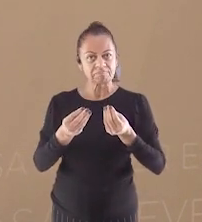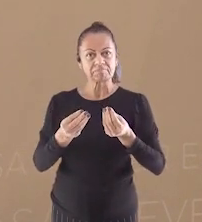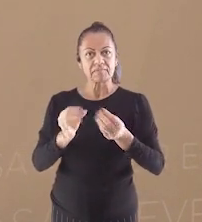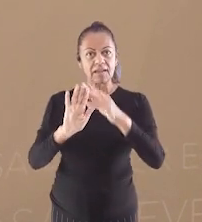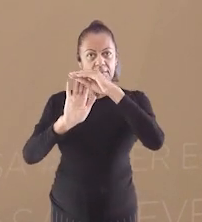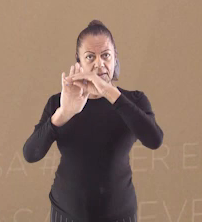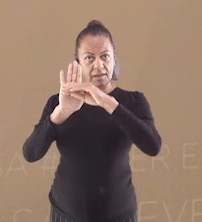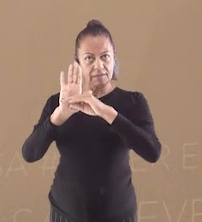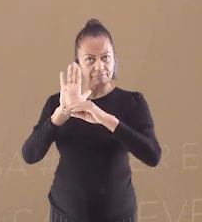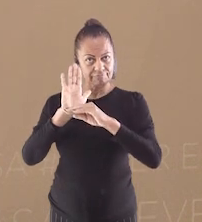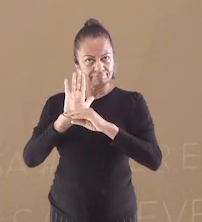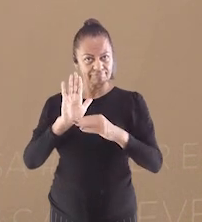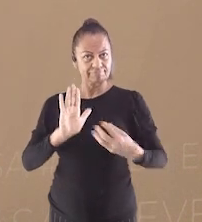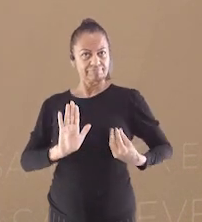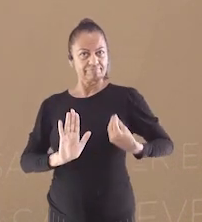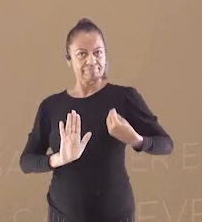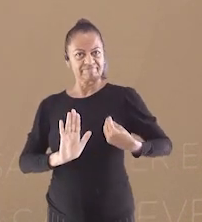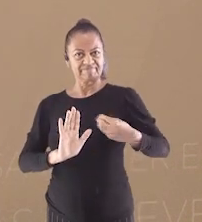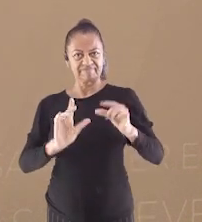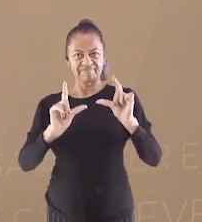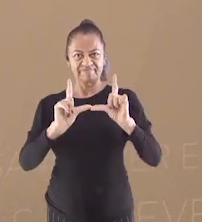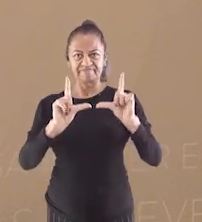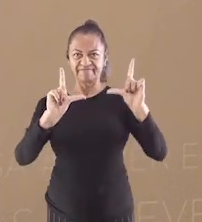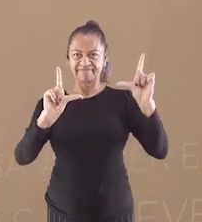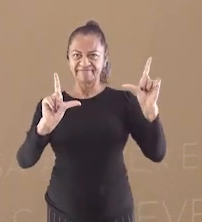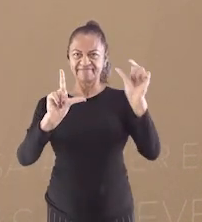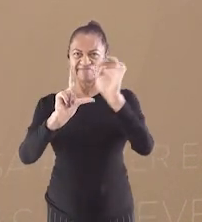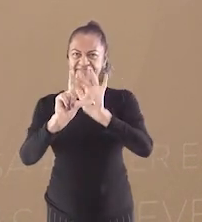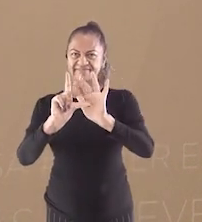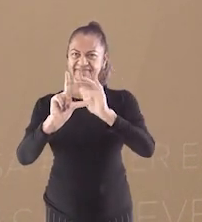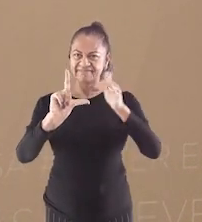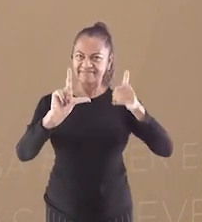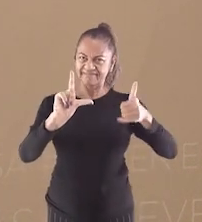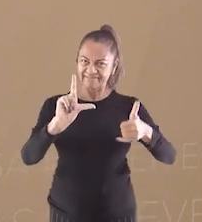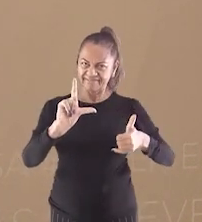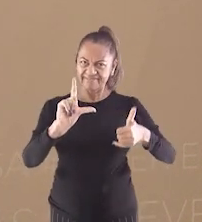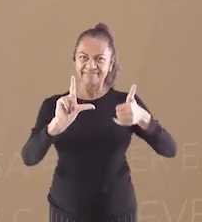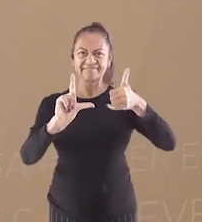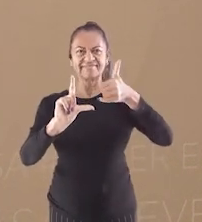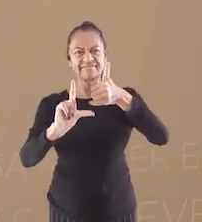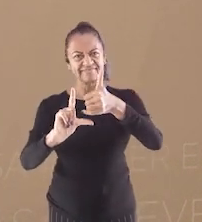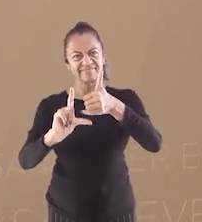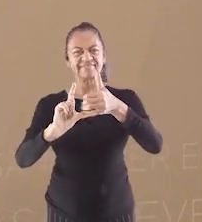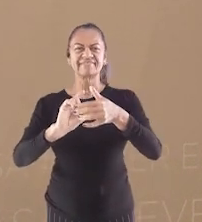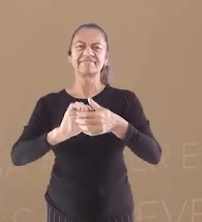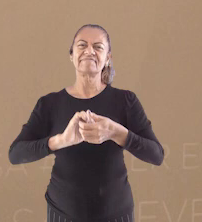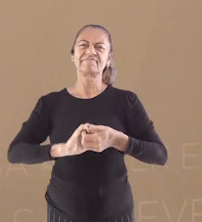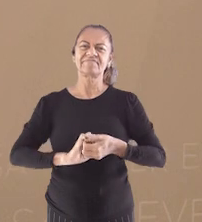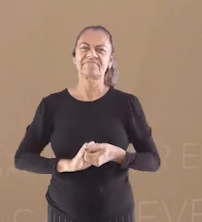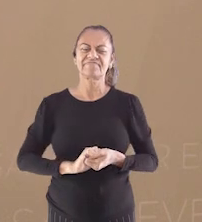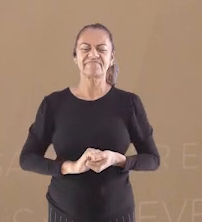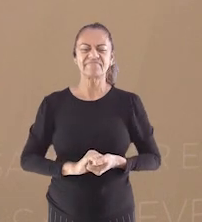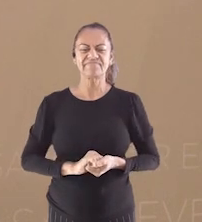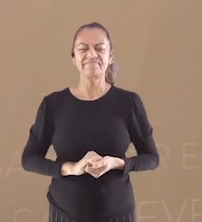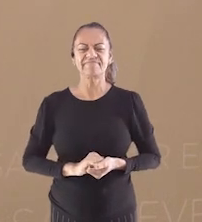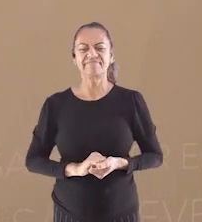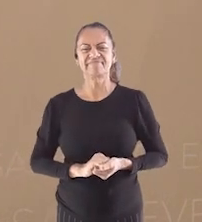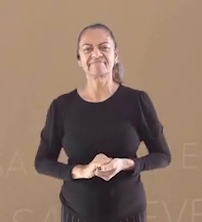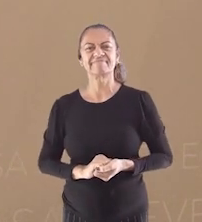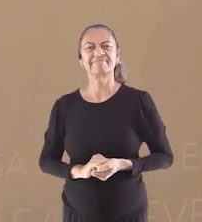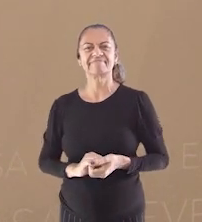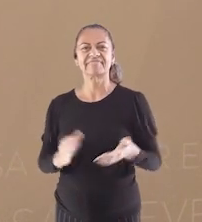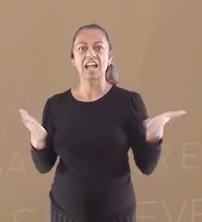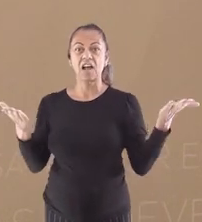hoje. Não se esqueçam de registrar suas participações através do QR Code que aparece aí na tela. É só apontar a câmera do celular